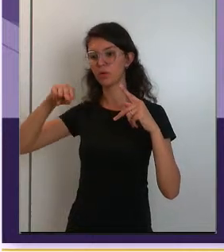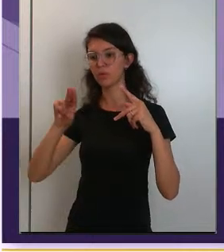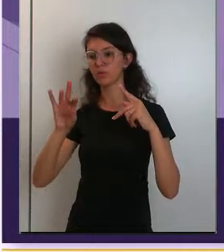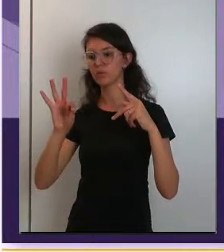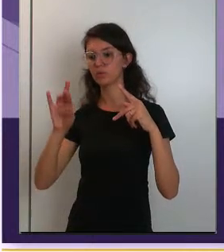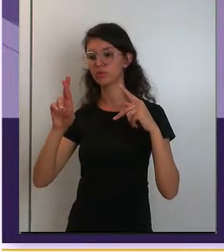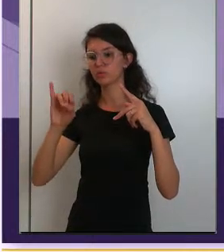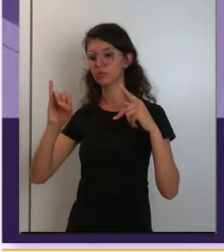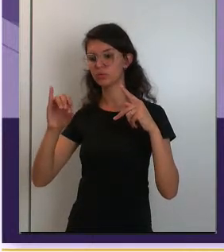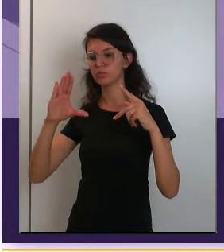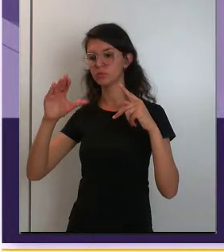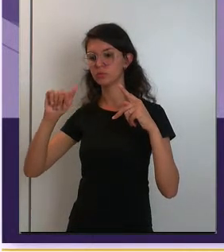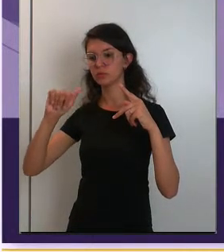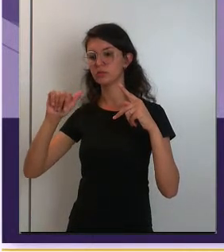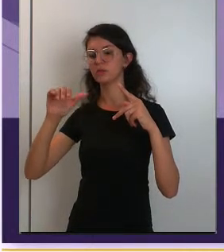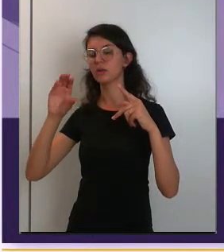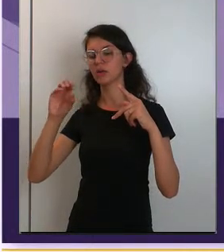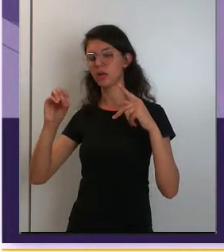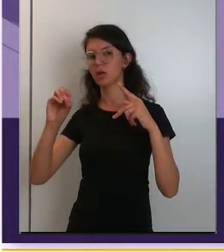www.enani.nutricao.com, sem acento,